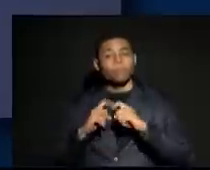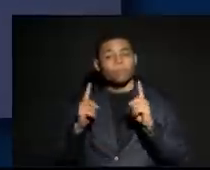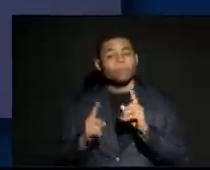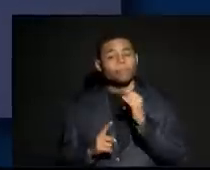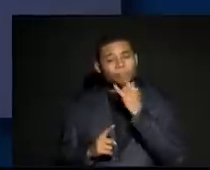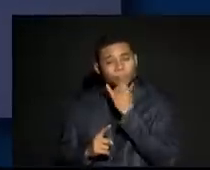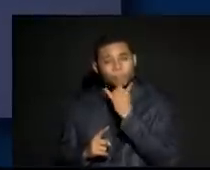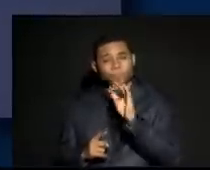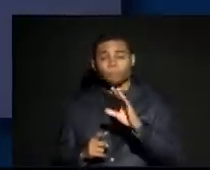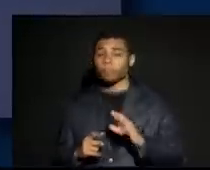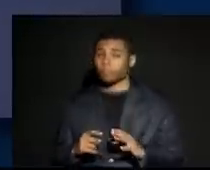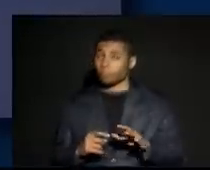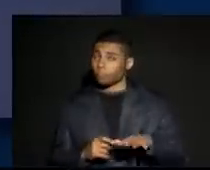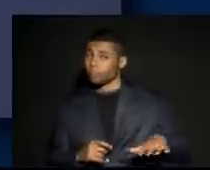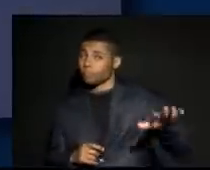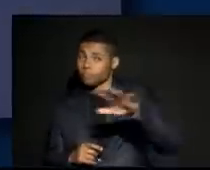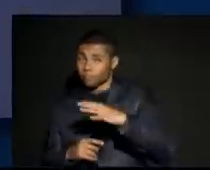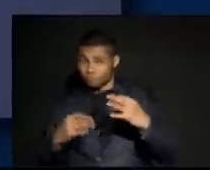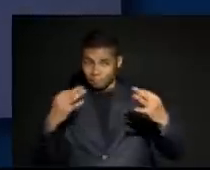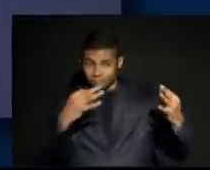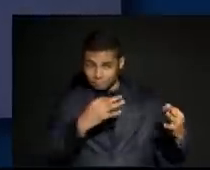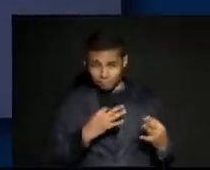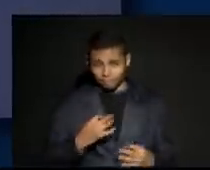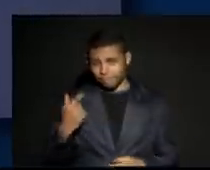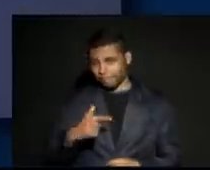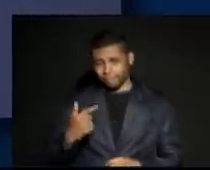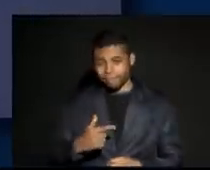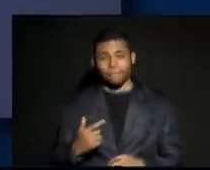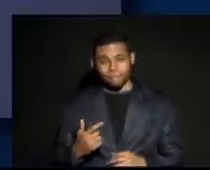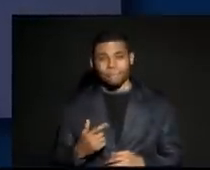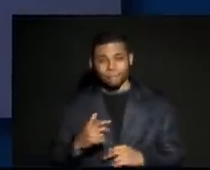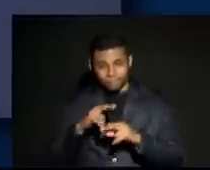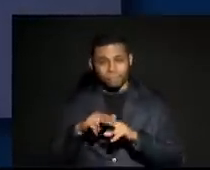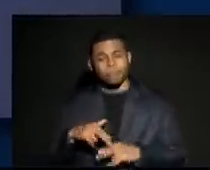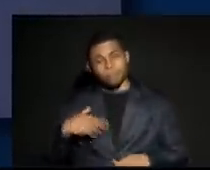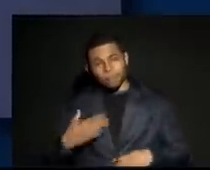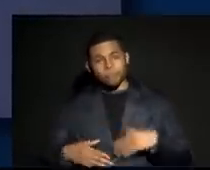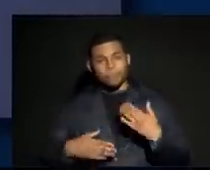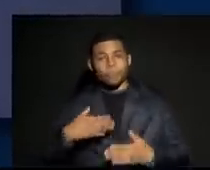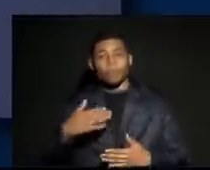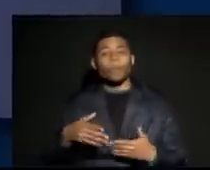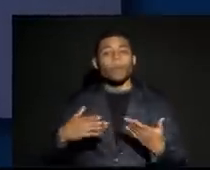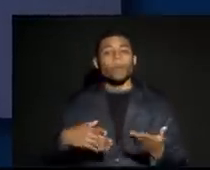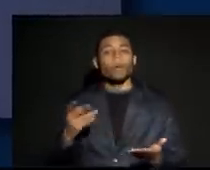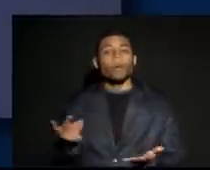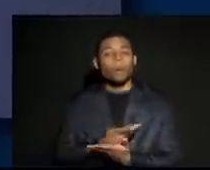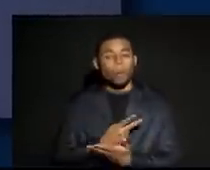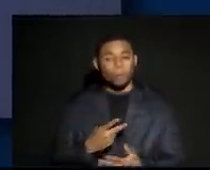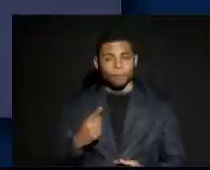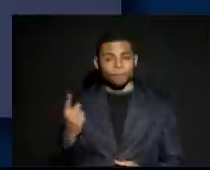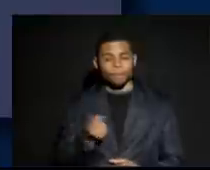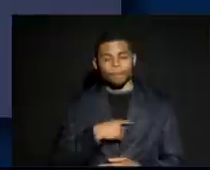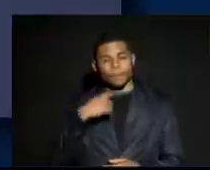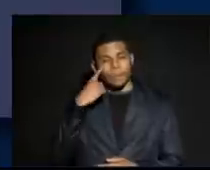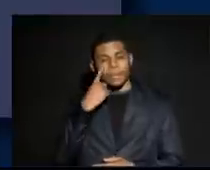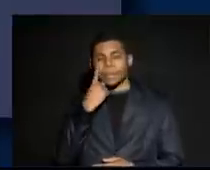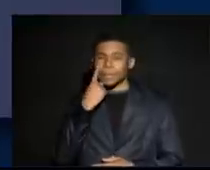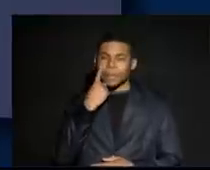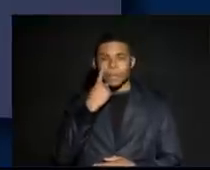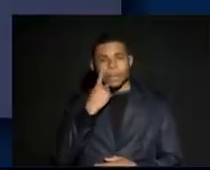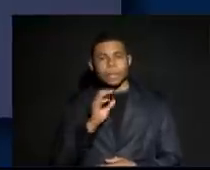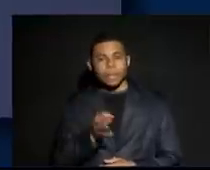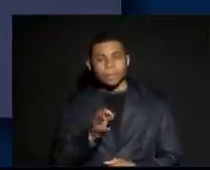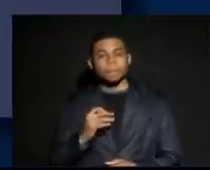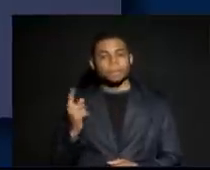infelizmente o mundo não é tão perfeito assim as coisas foram indo indo indo até que a gente chegou numa combinação